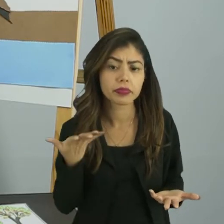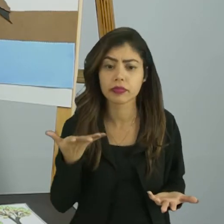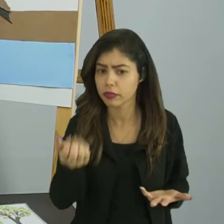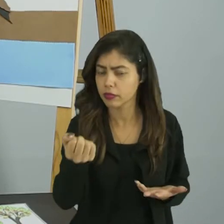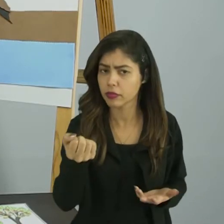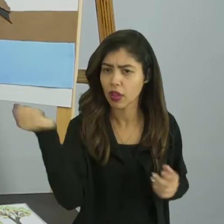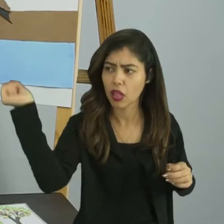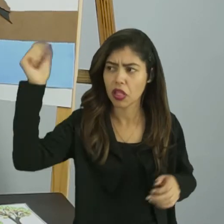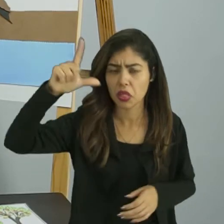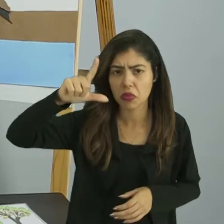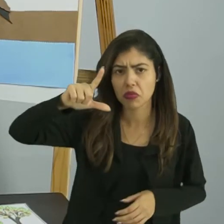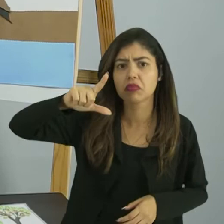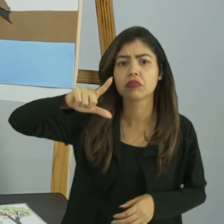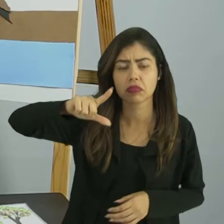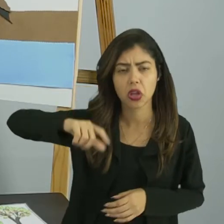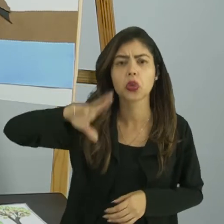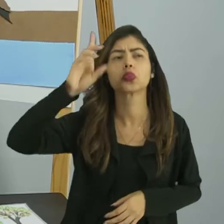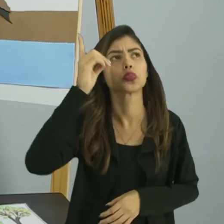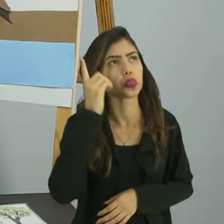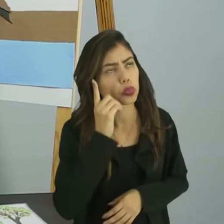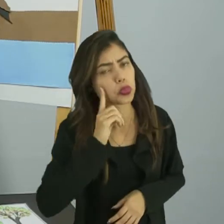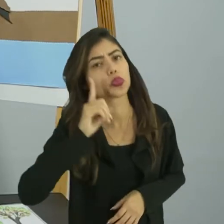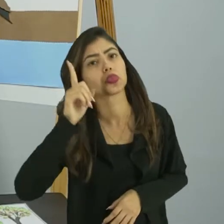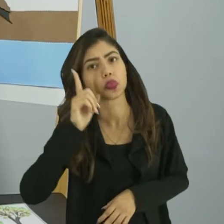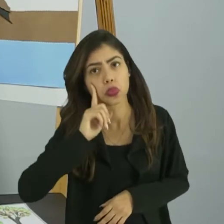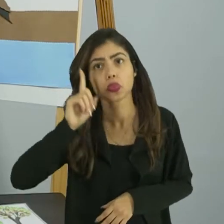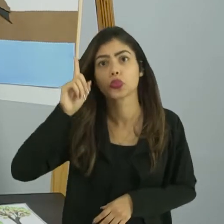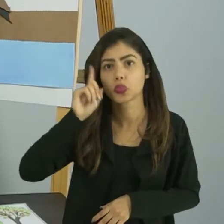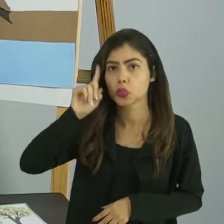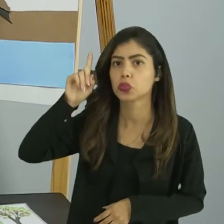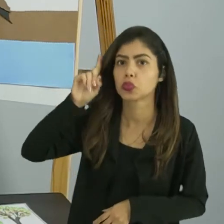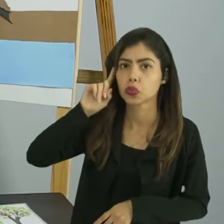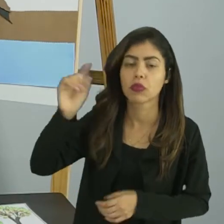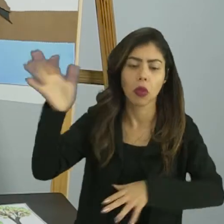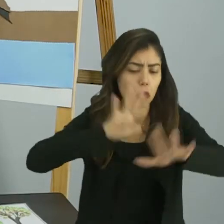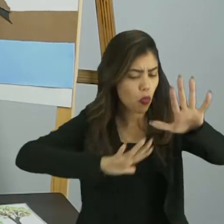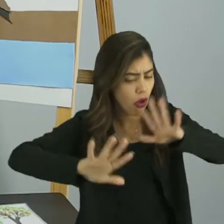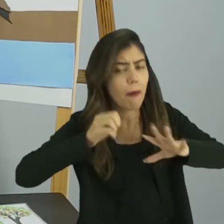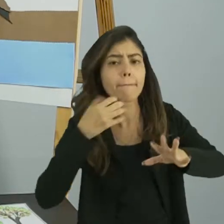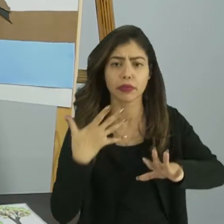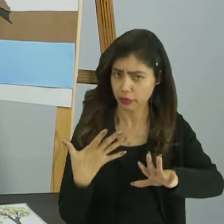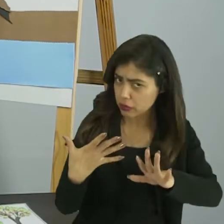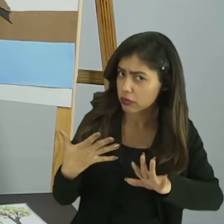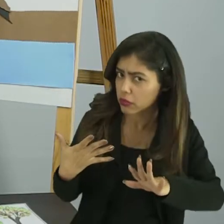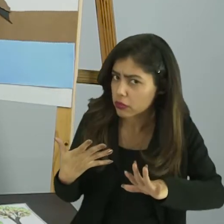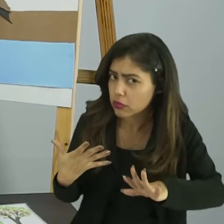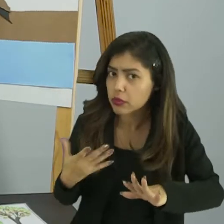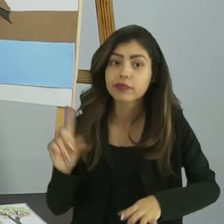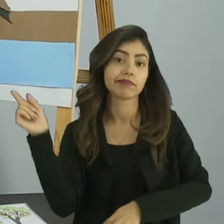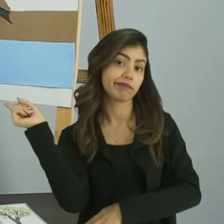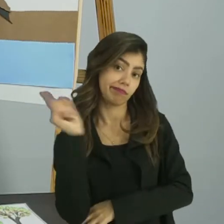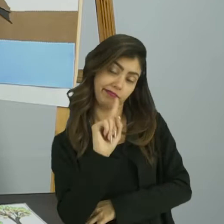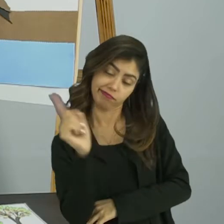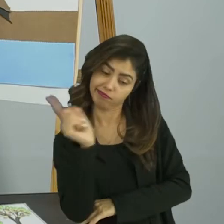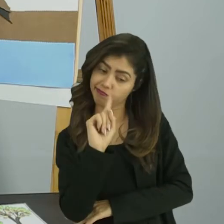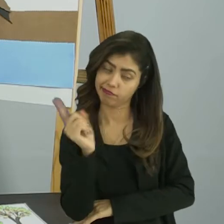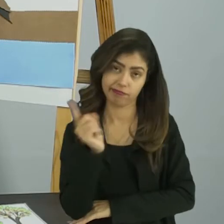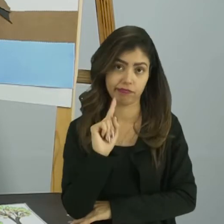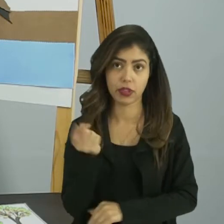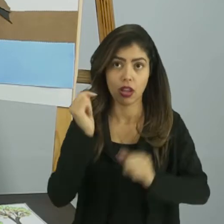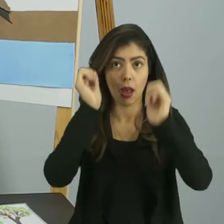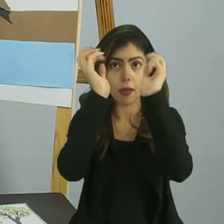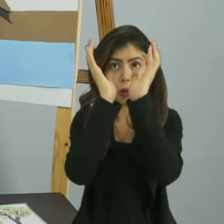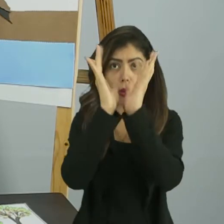recebeu a luz solar todos os dias? Será que ela foi bem cuidada? Não, não é, ela não foi